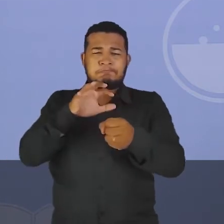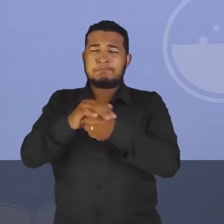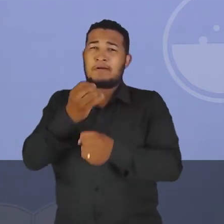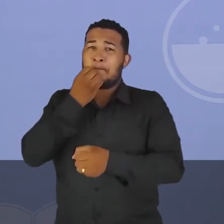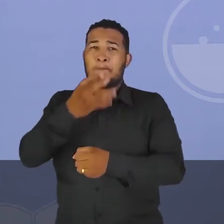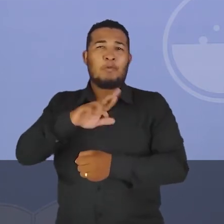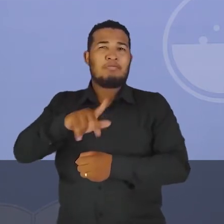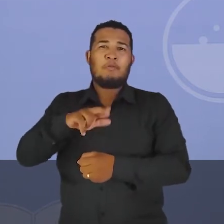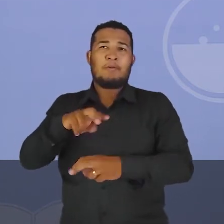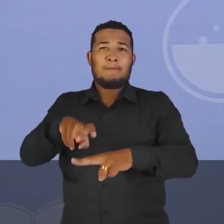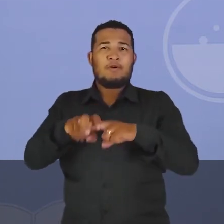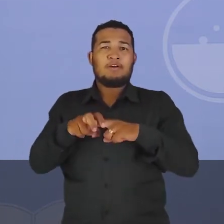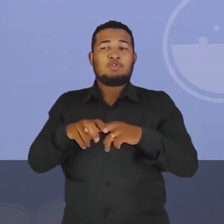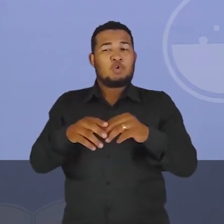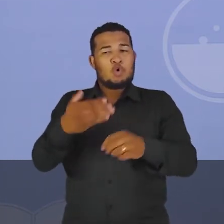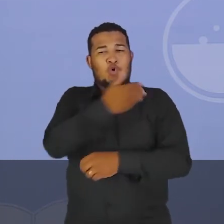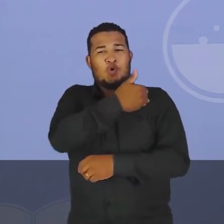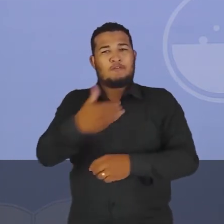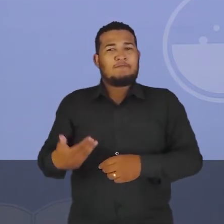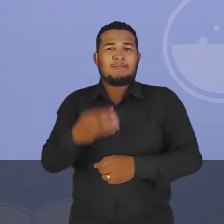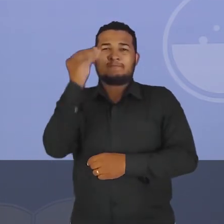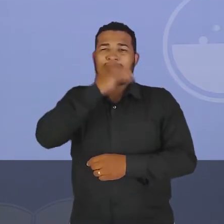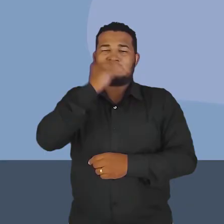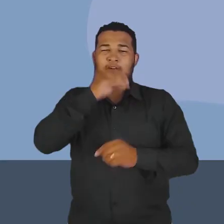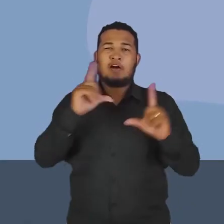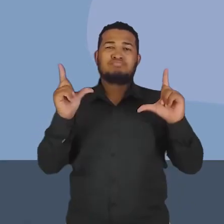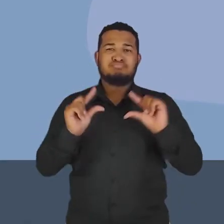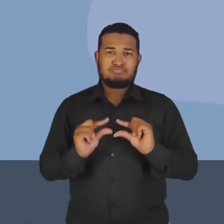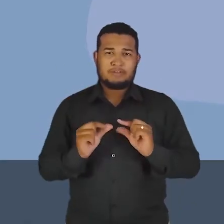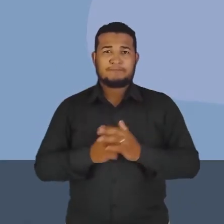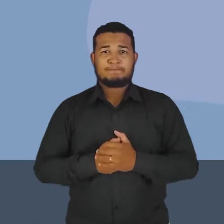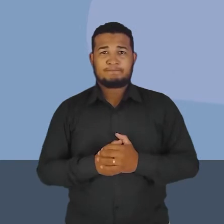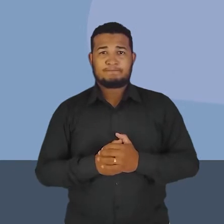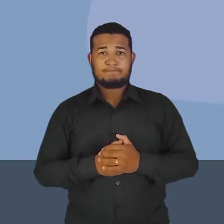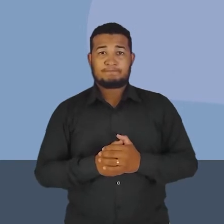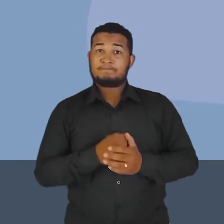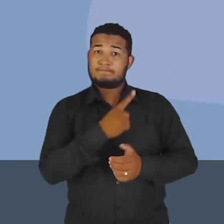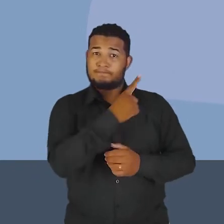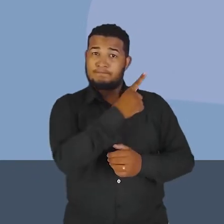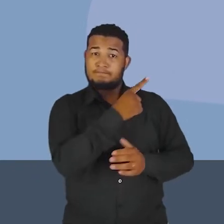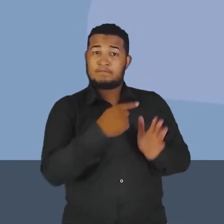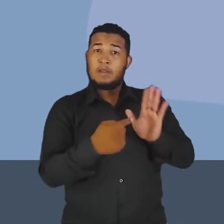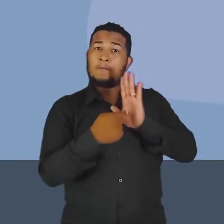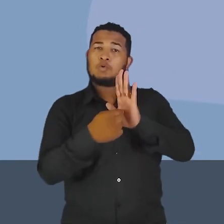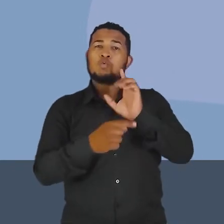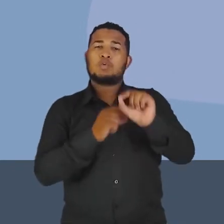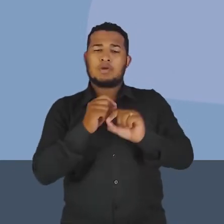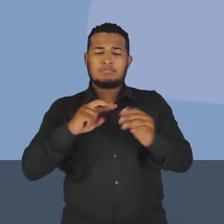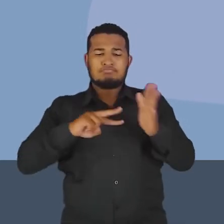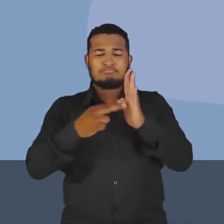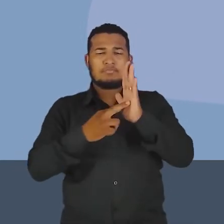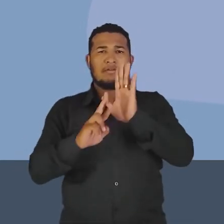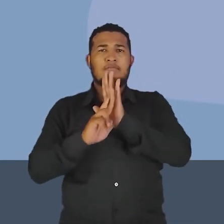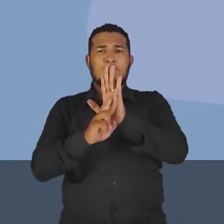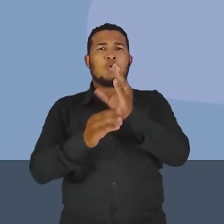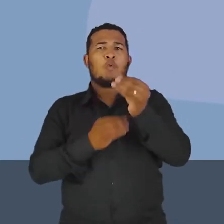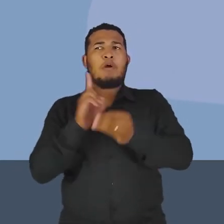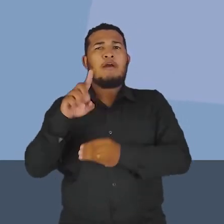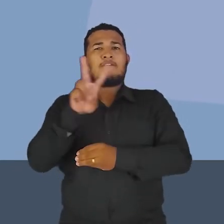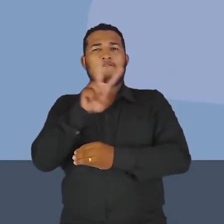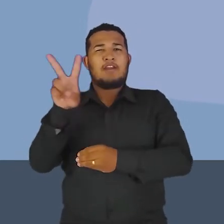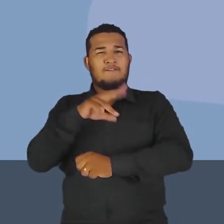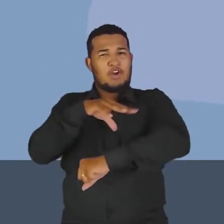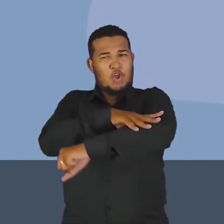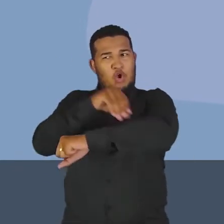isso enfraquece muito o governo local, tá? Aqui eu mostro para vocês uma pintura a óleo representando a invasão holandesa em Vila Velha, né, o